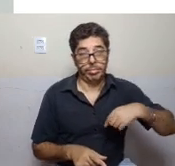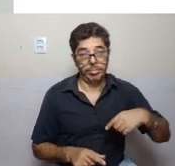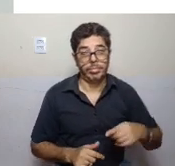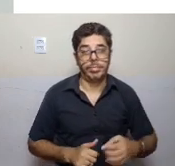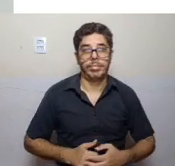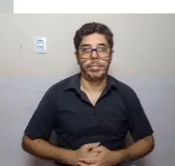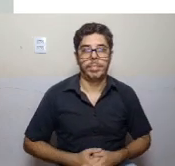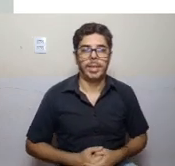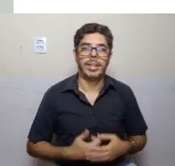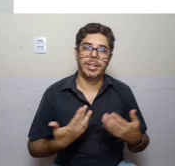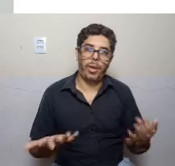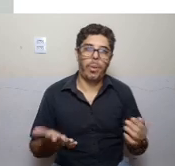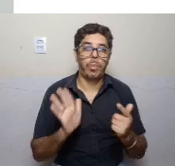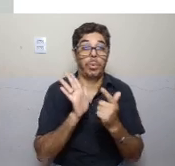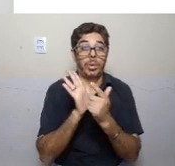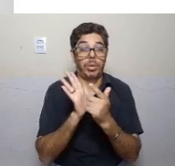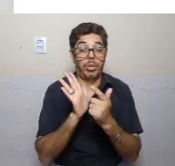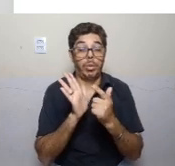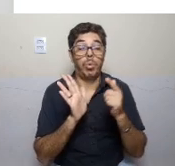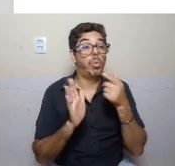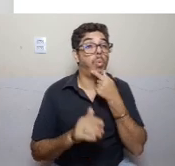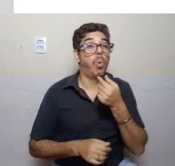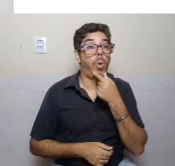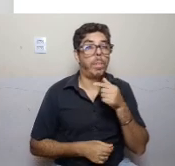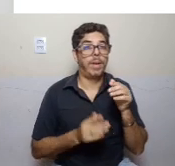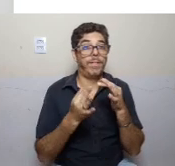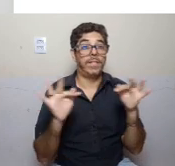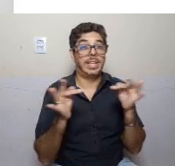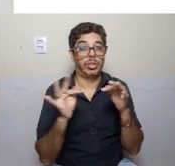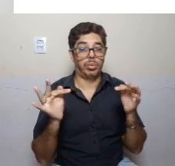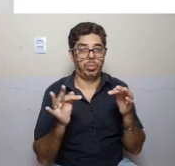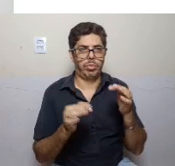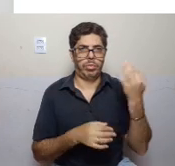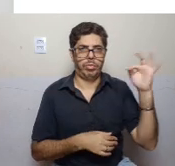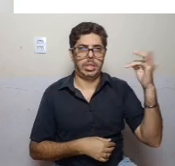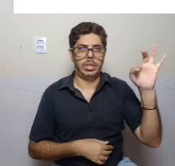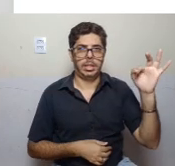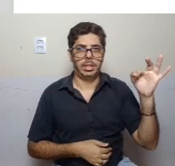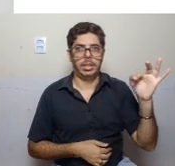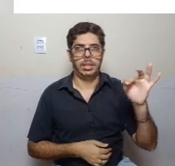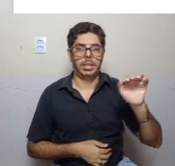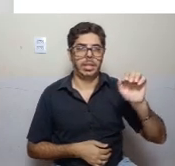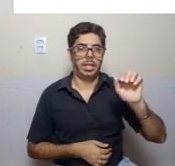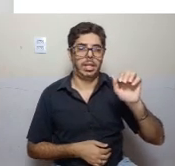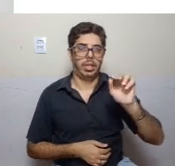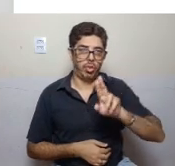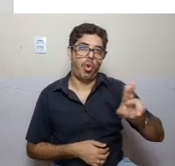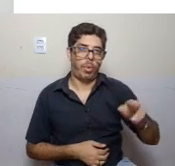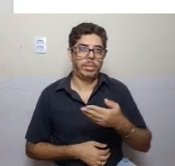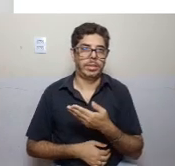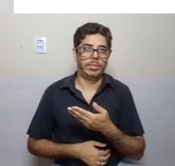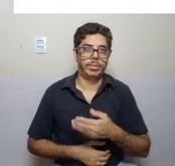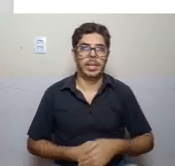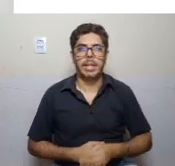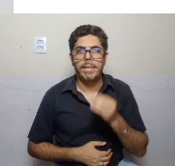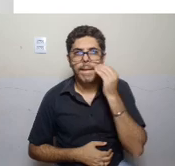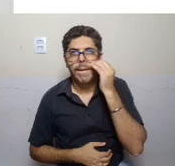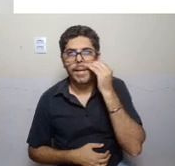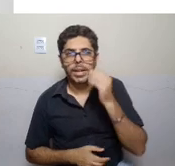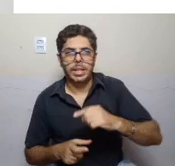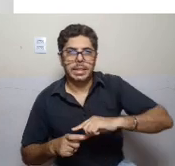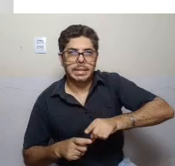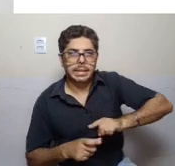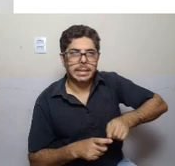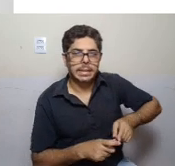ao círculo formado pelas bússolas. Foi isso que fez o físico francês André-Marie Ampère, e foi com testes assim,